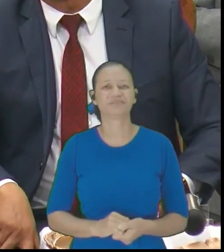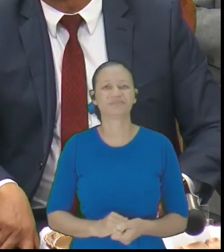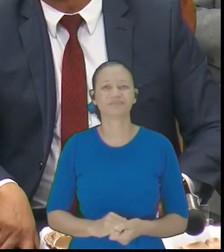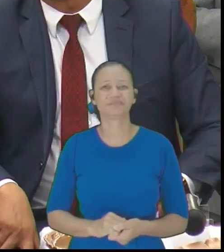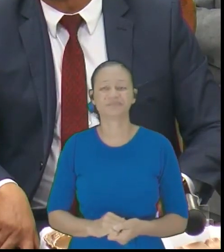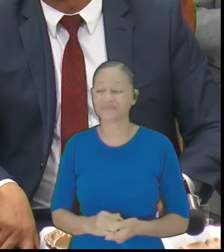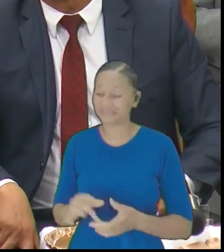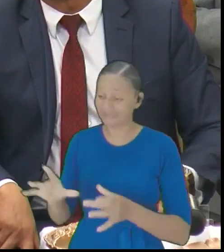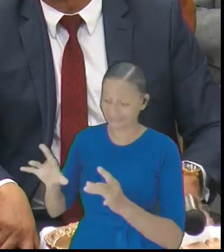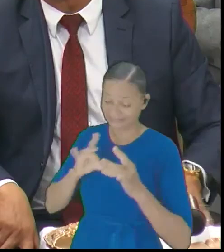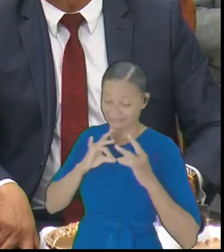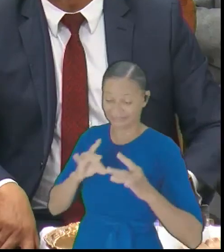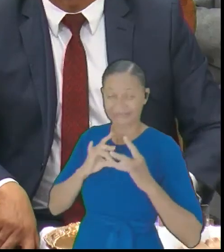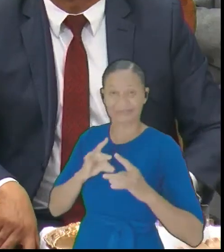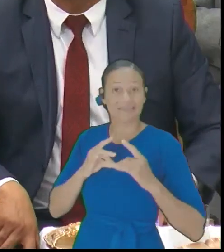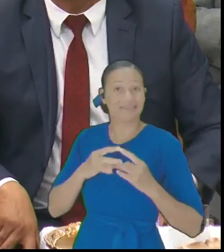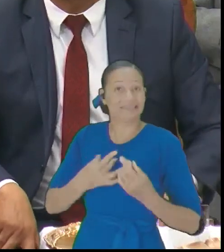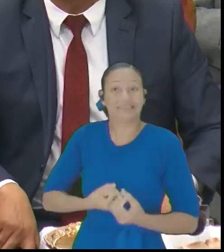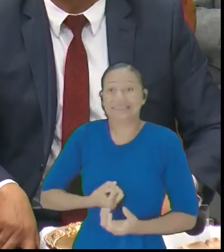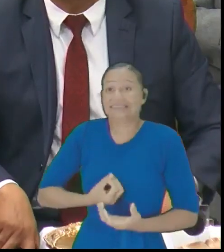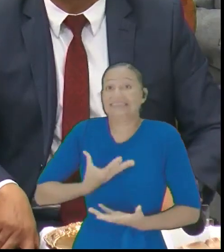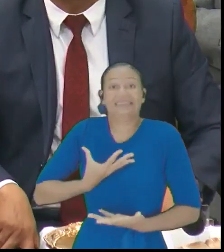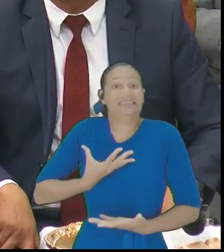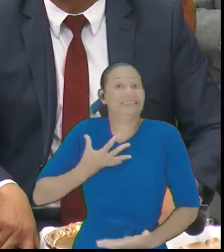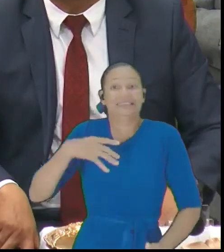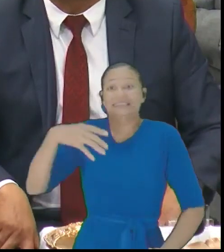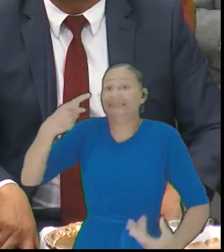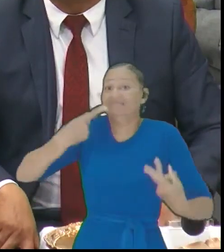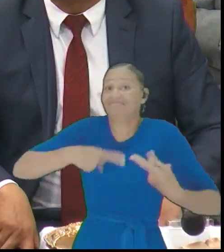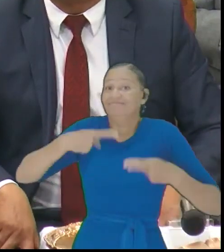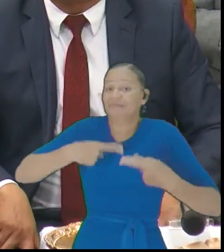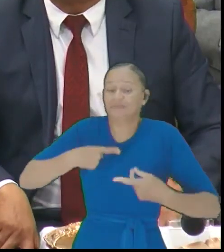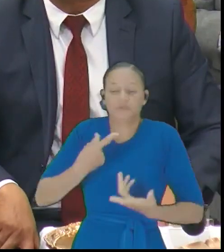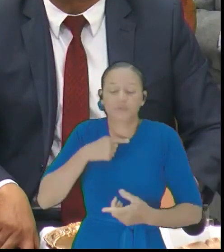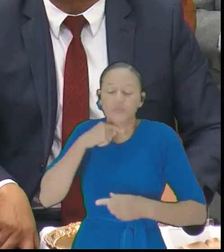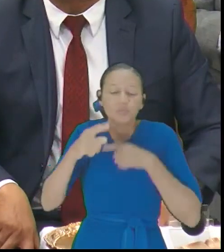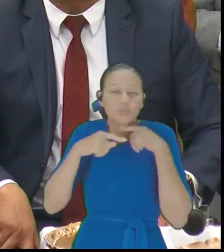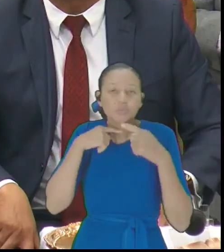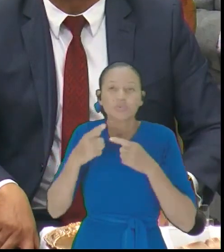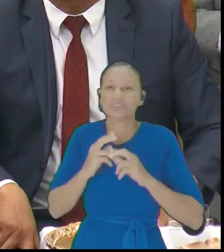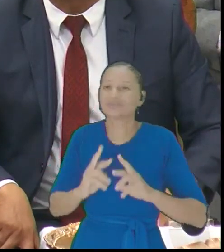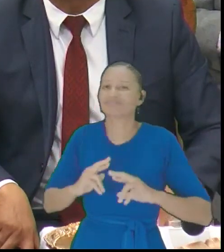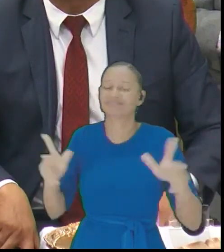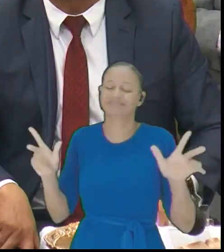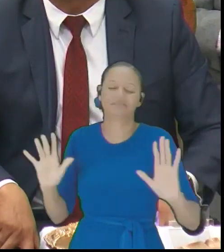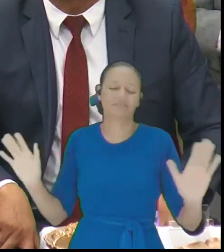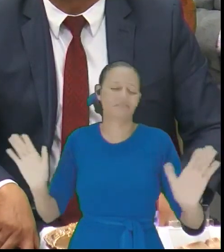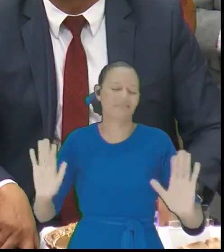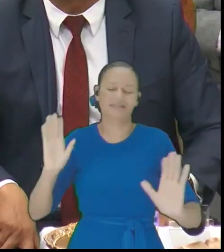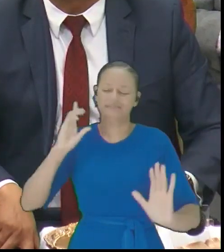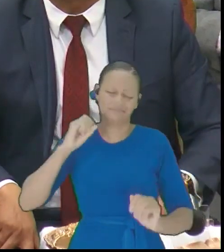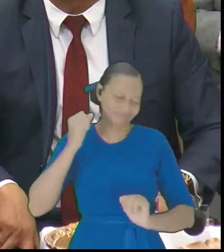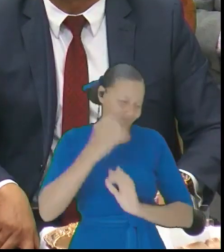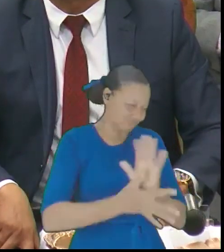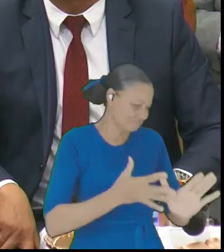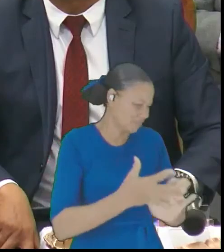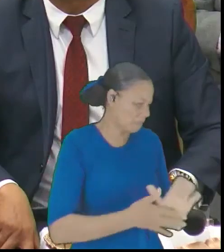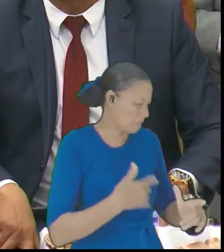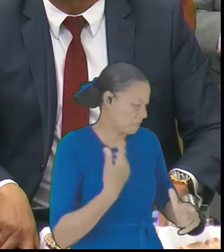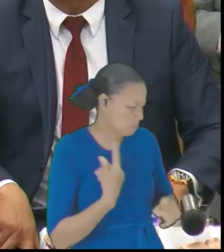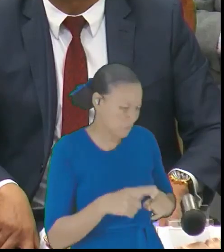Está nele, está na essência, não consegue fazer contrário. Mas Deus disse: não tem problema, deixa que eu